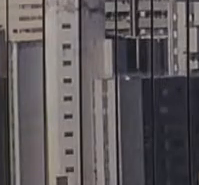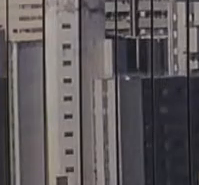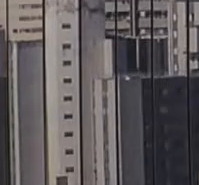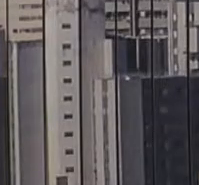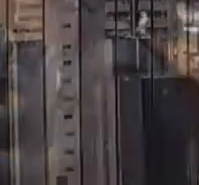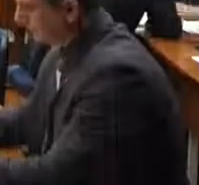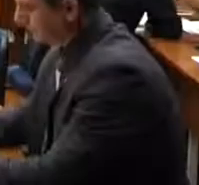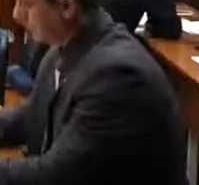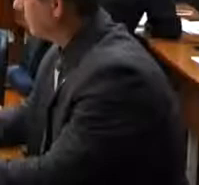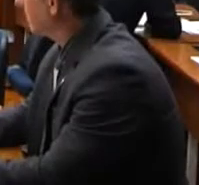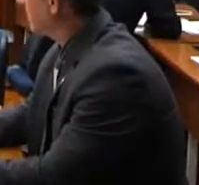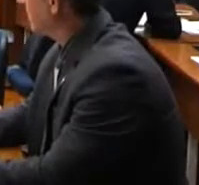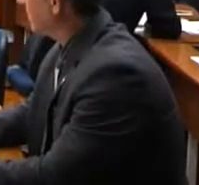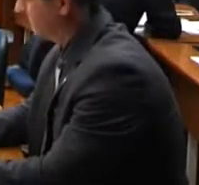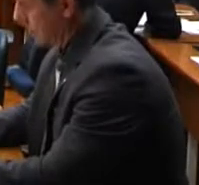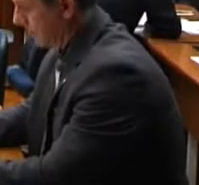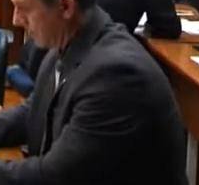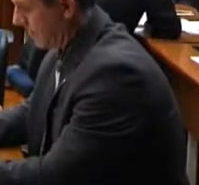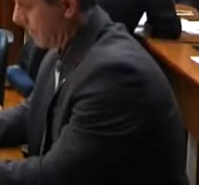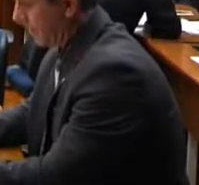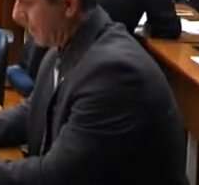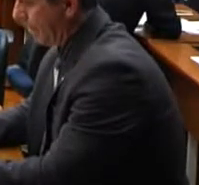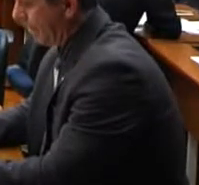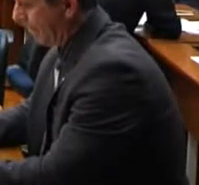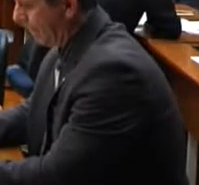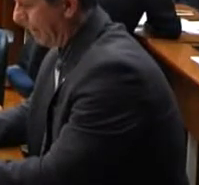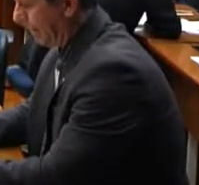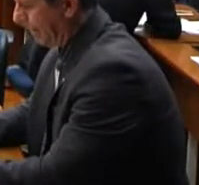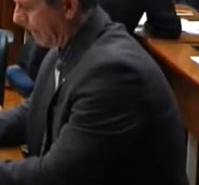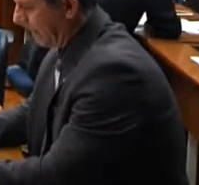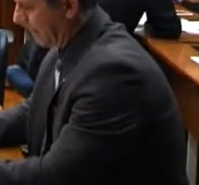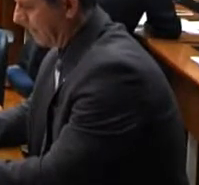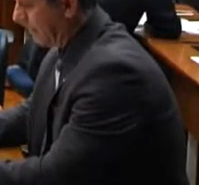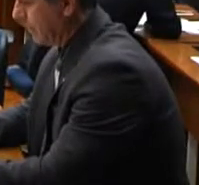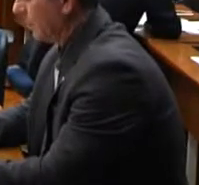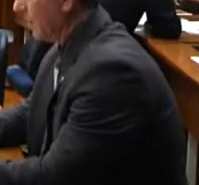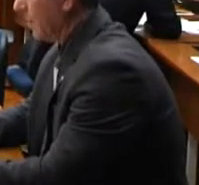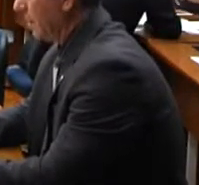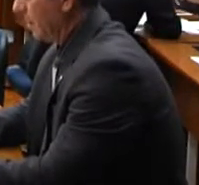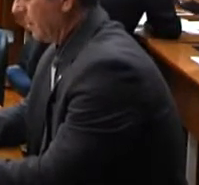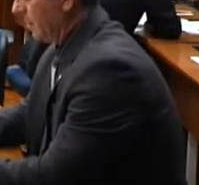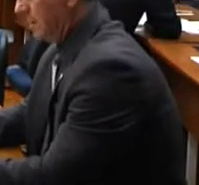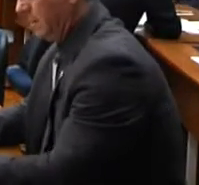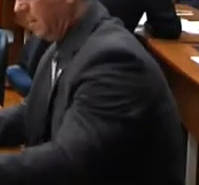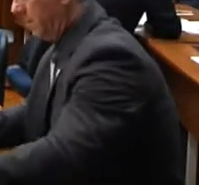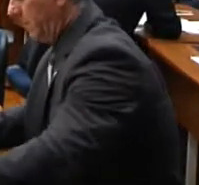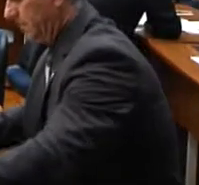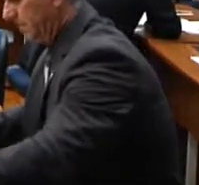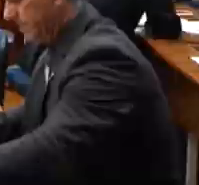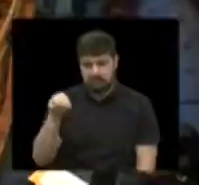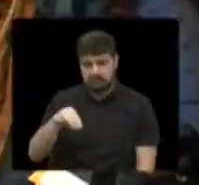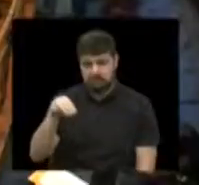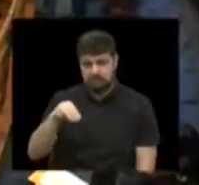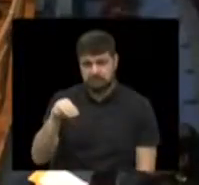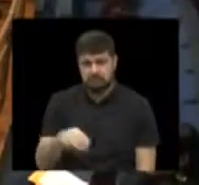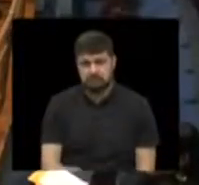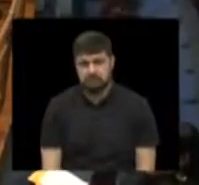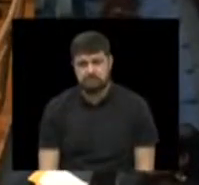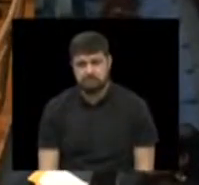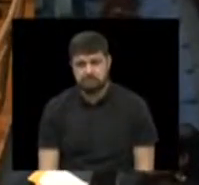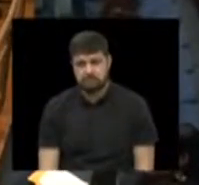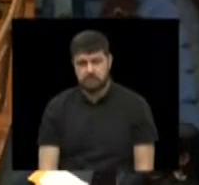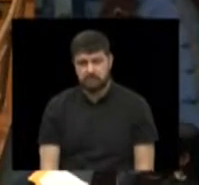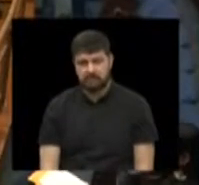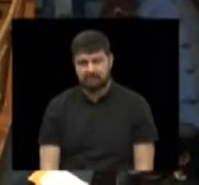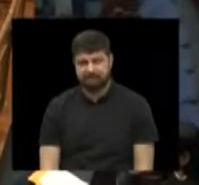ordinária de ontem. 2 vereadores de Campinas usaram a tribuna da reunião ordinária desta quarta-feira, 17 de maio, para lembrar